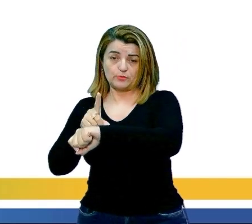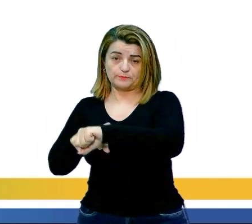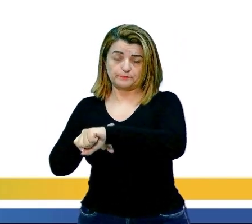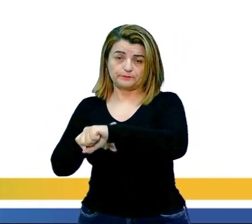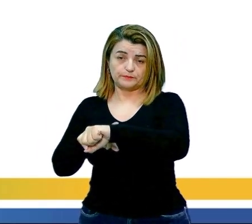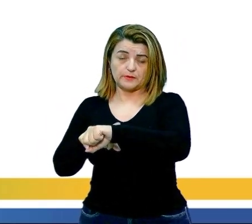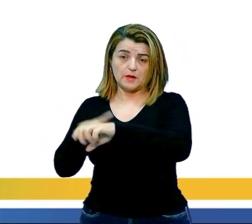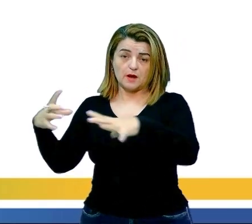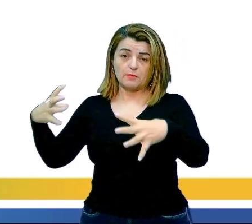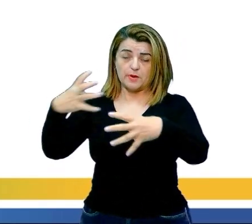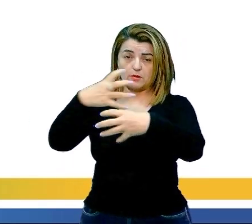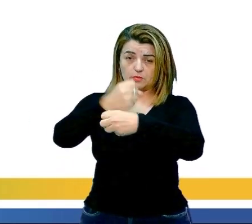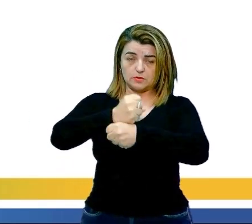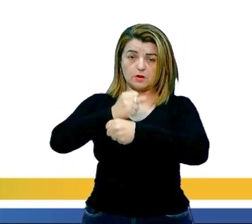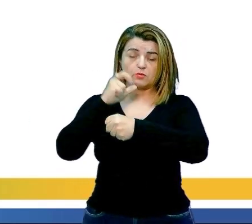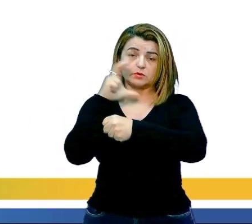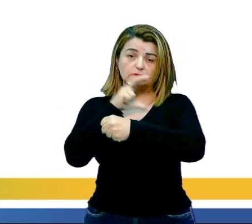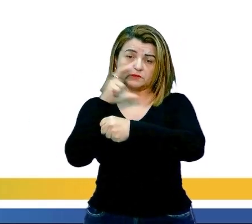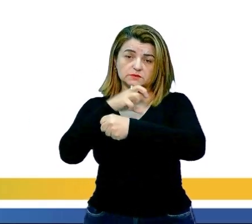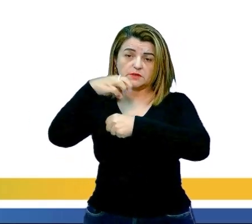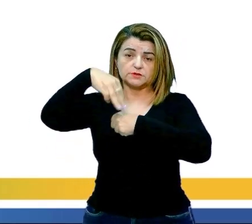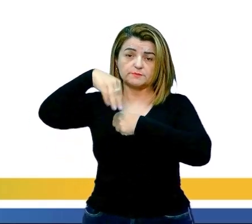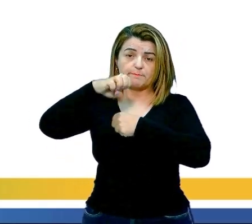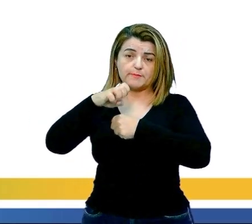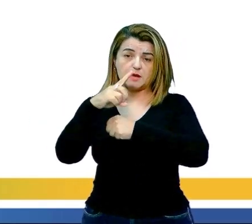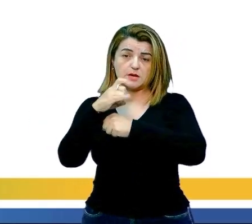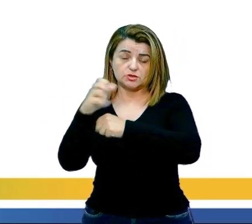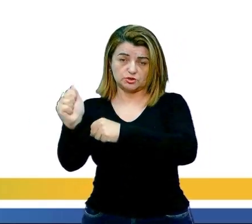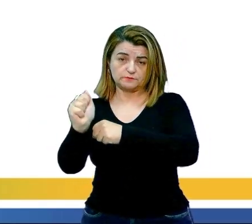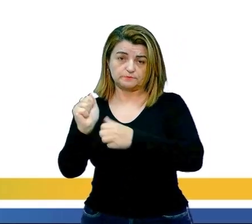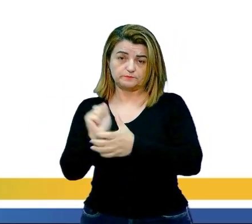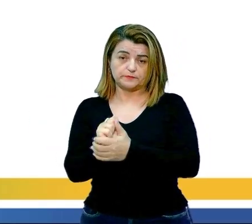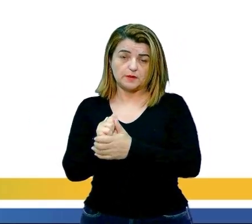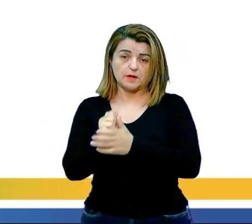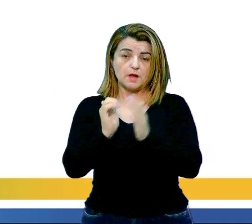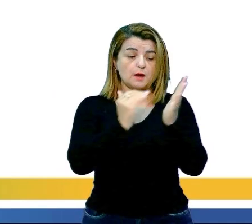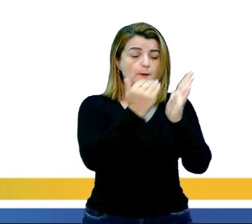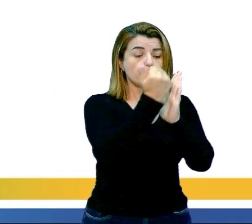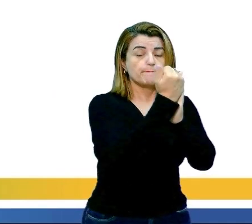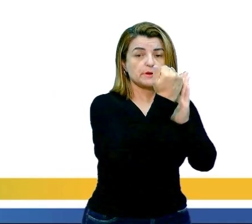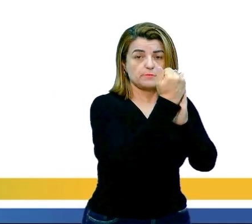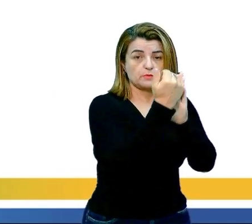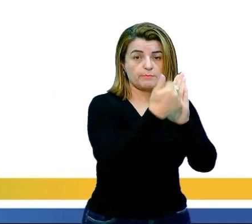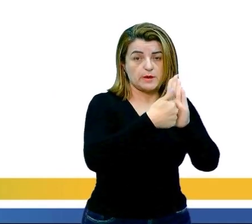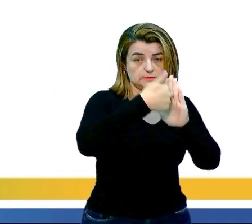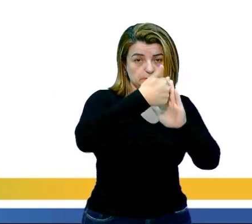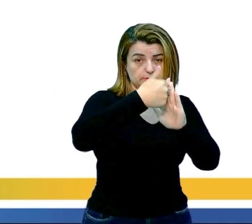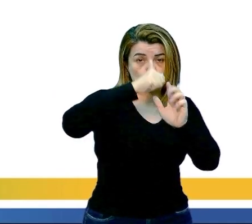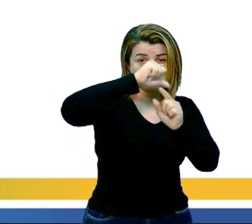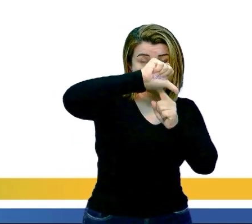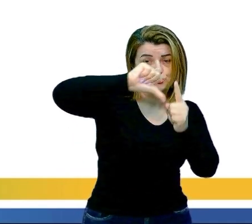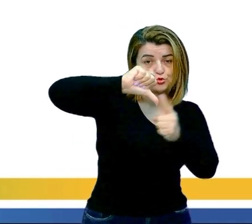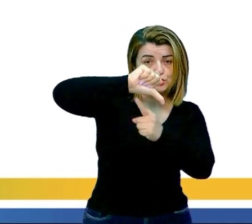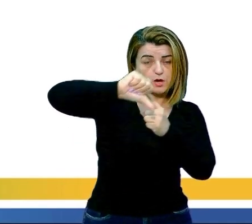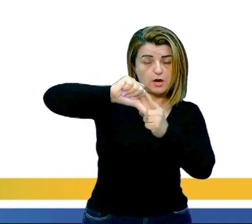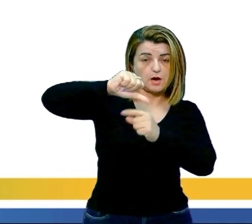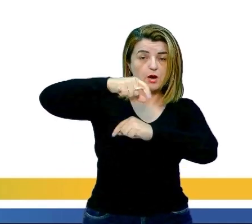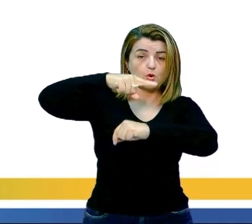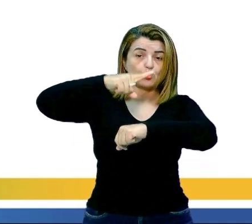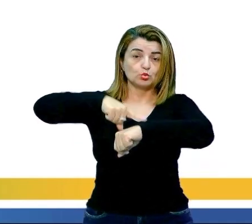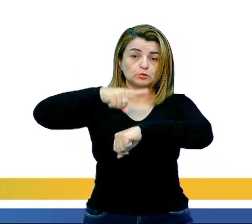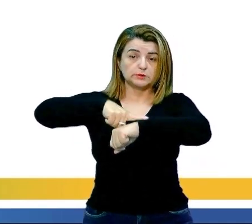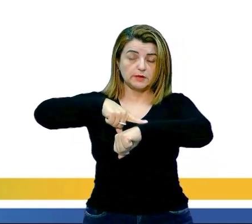para o cálculo da velocidade média. O primeiro passo é converter o tempo que foi dado